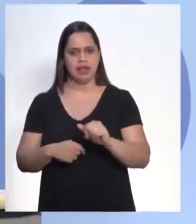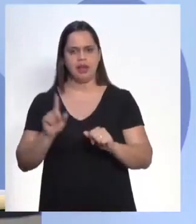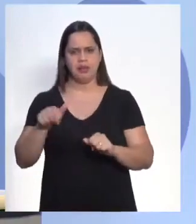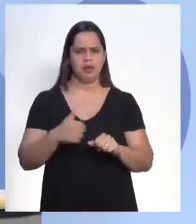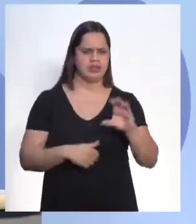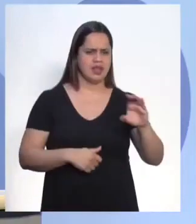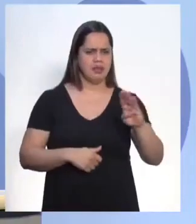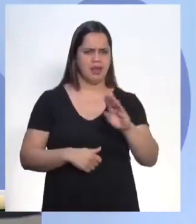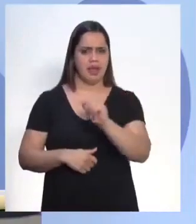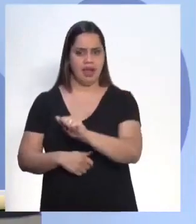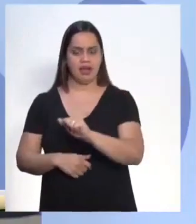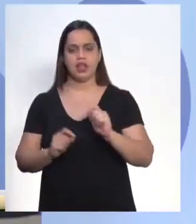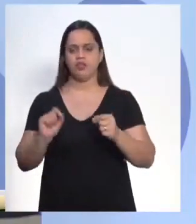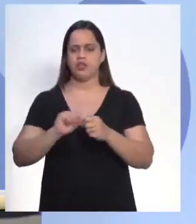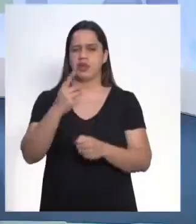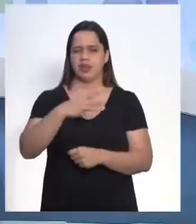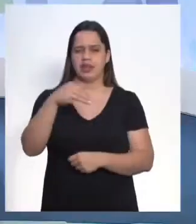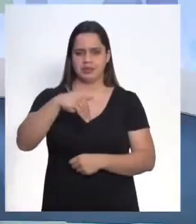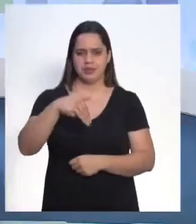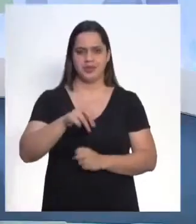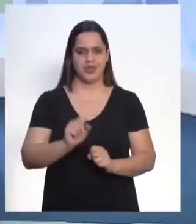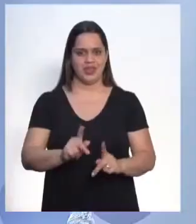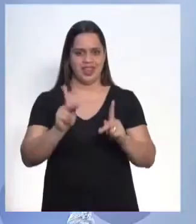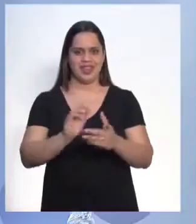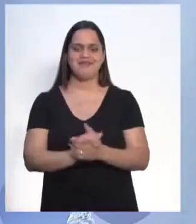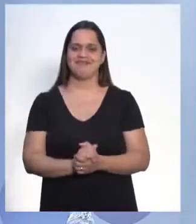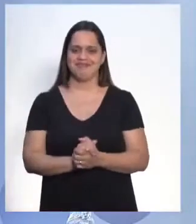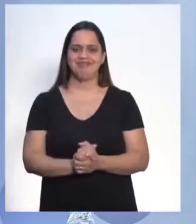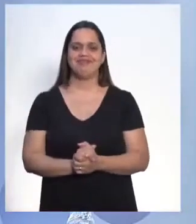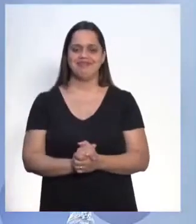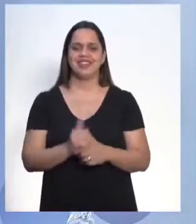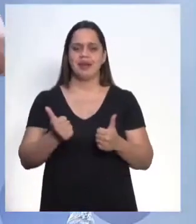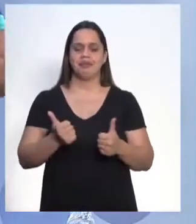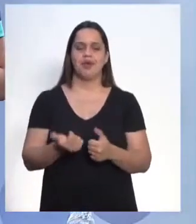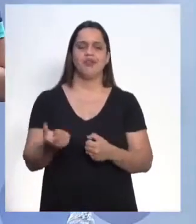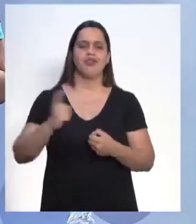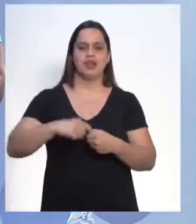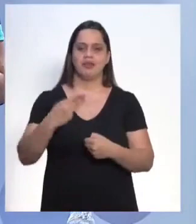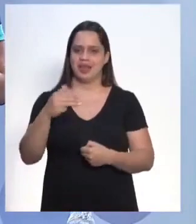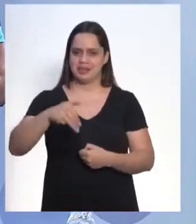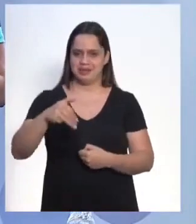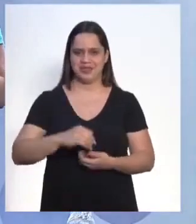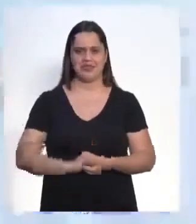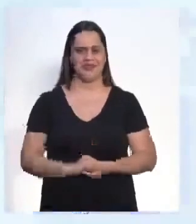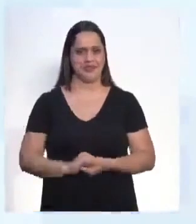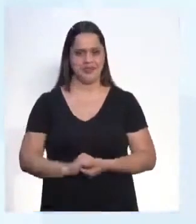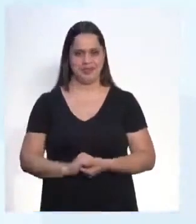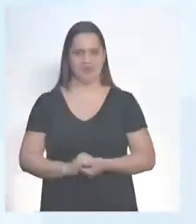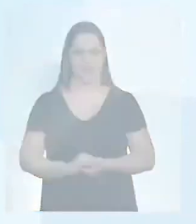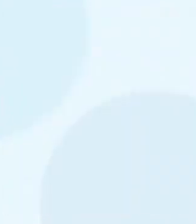A. Então, eu vou dar 3 minutinhos para eles, tá bom? Ok, então voltamos em 3 minutos, pessoal.